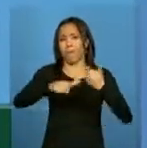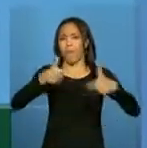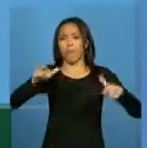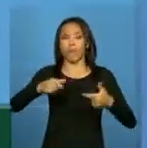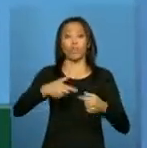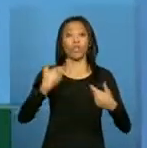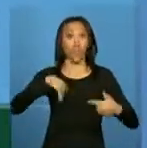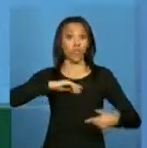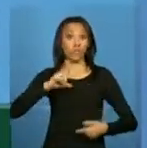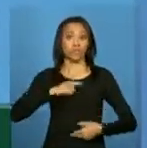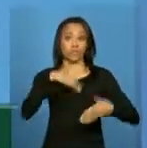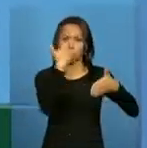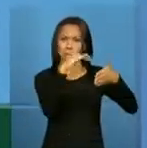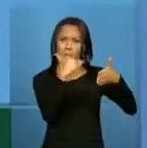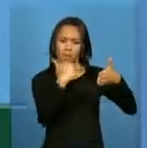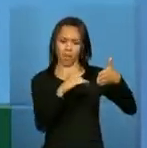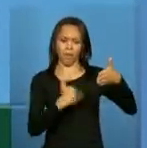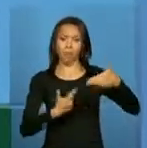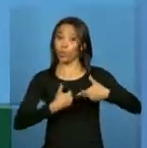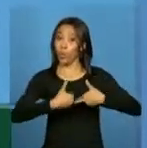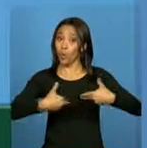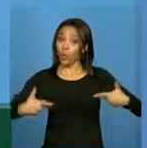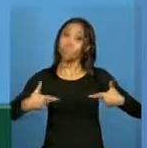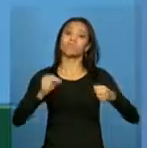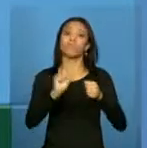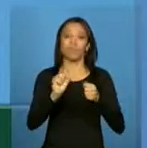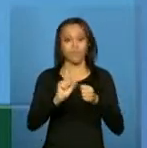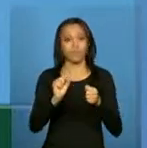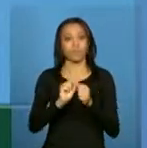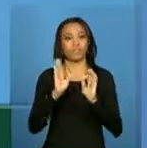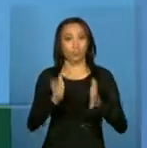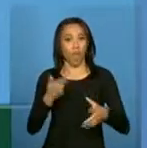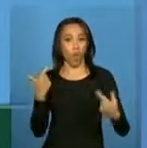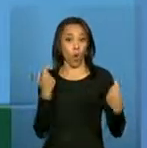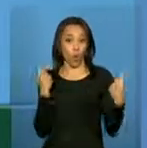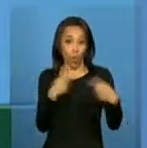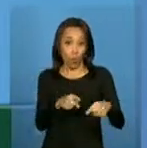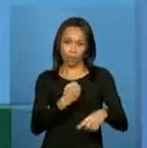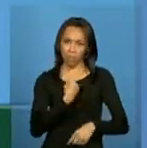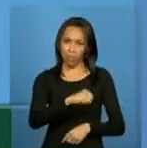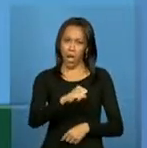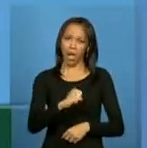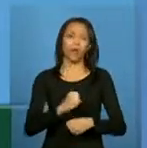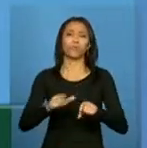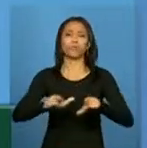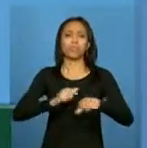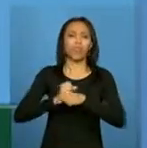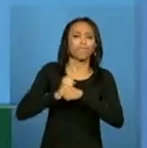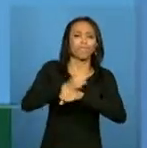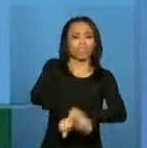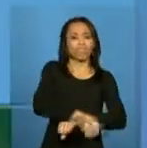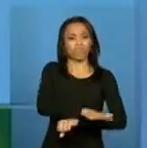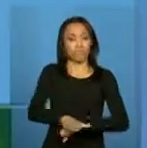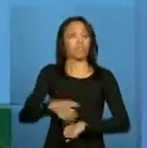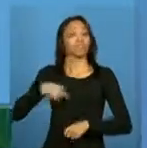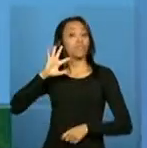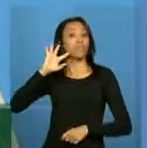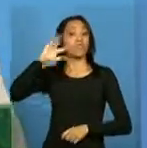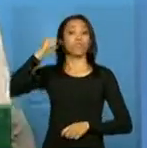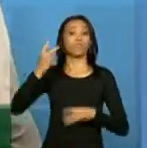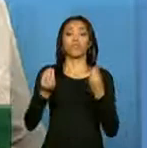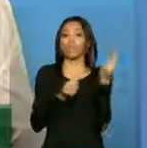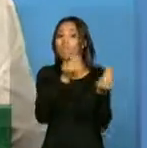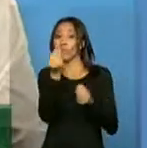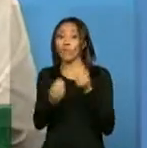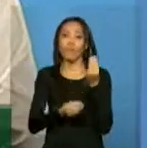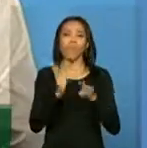uma lista gigantesca de coisas a fazer quanto ao trabalho infantil, inclusive diferentes problemas e soluções.